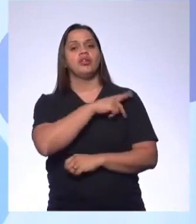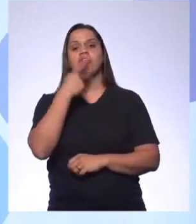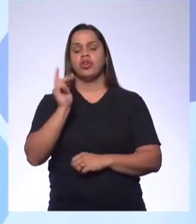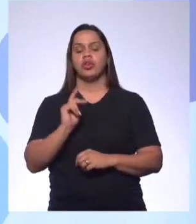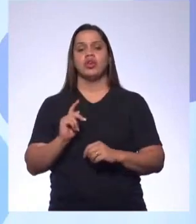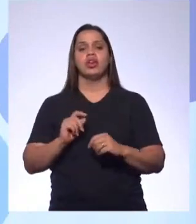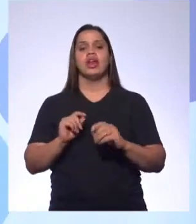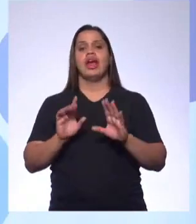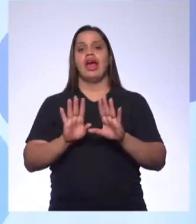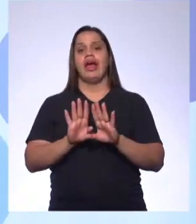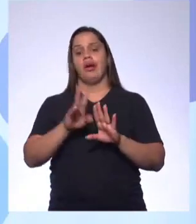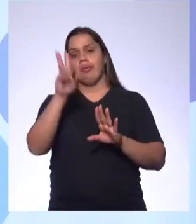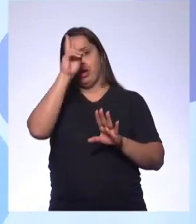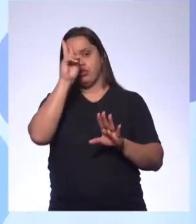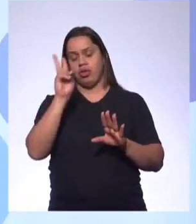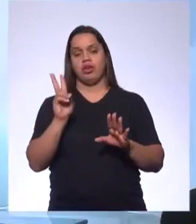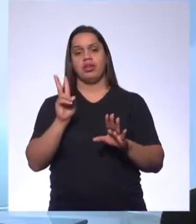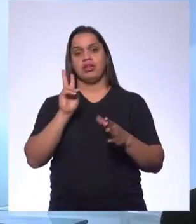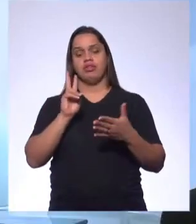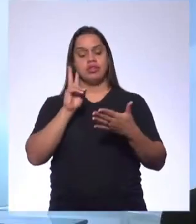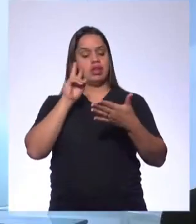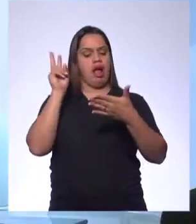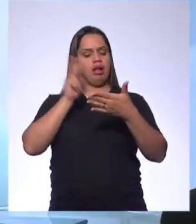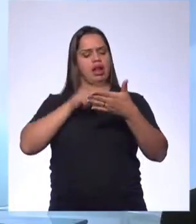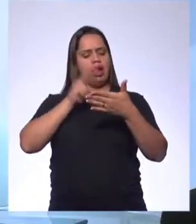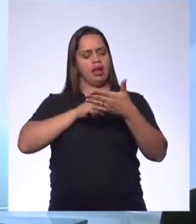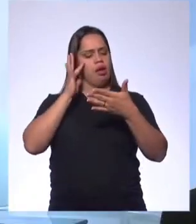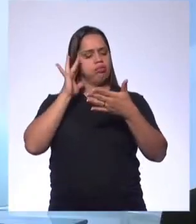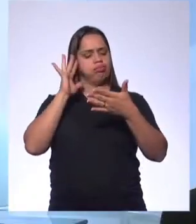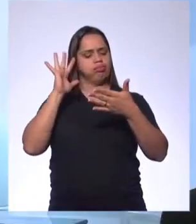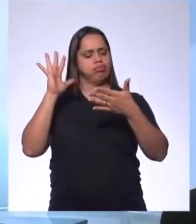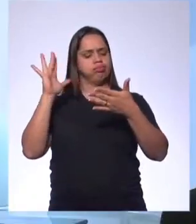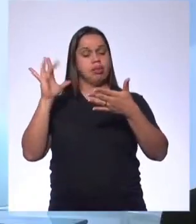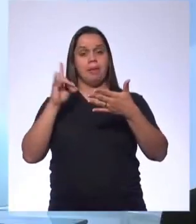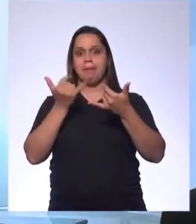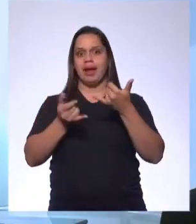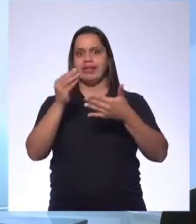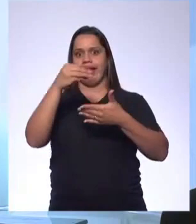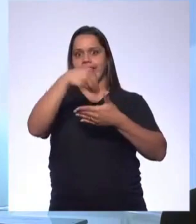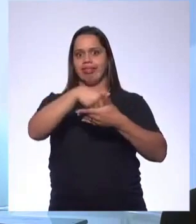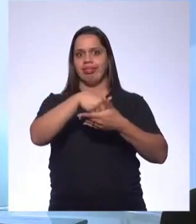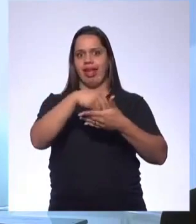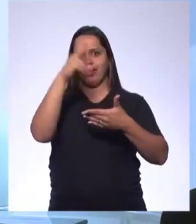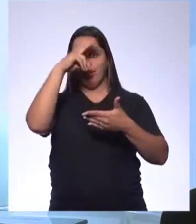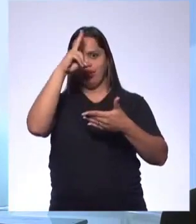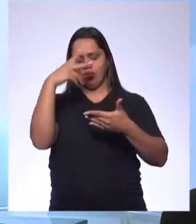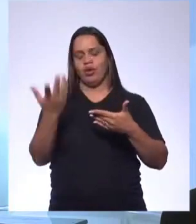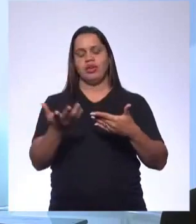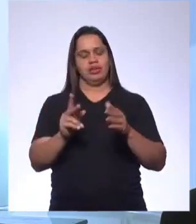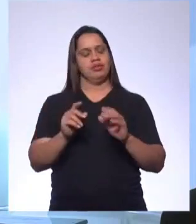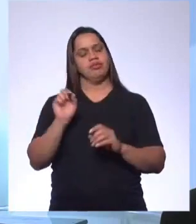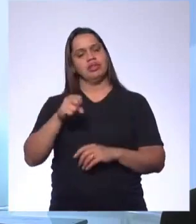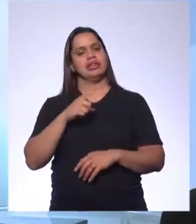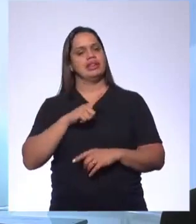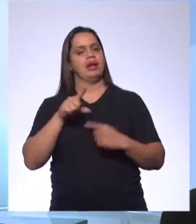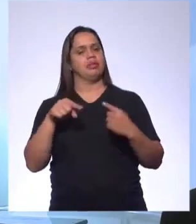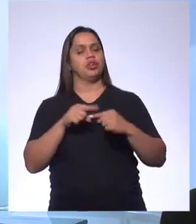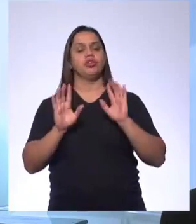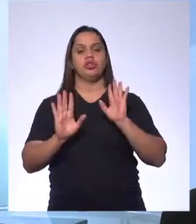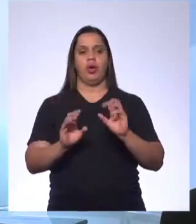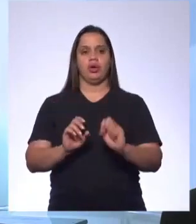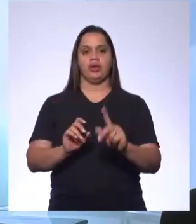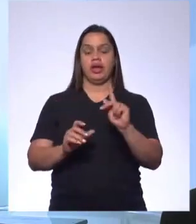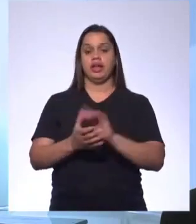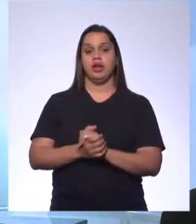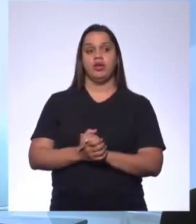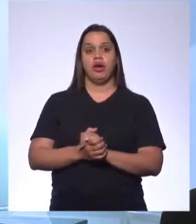conta muitos detalhes. De uma certa forma você viaja, tem essa intenção sim, né? Tem essa intenção sim, o conto maravilhoso. Então vamos falar